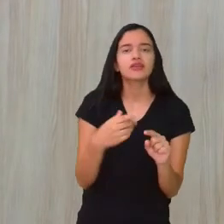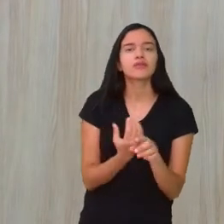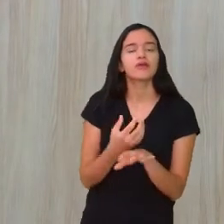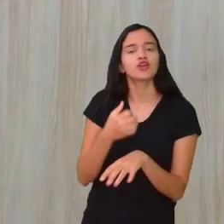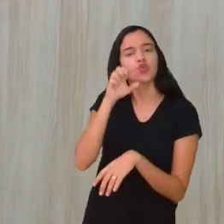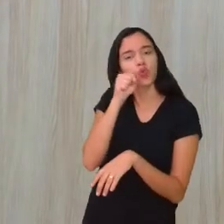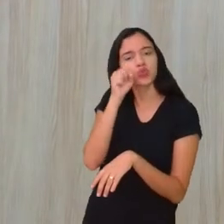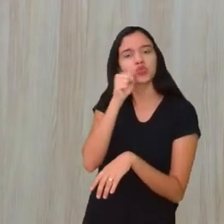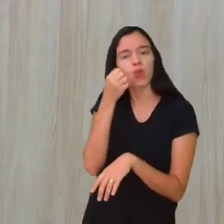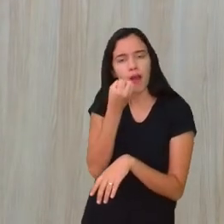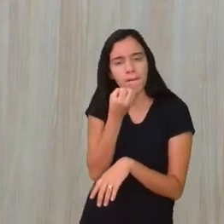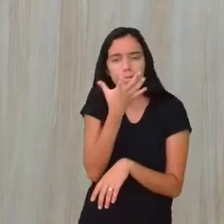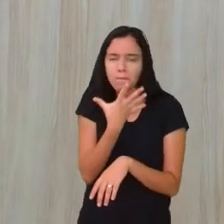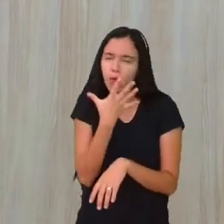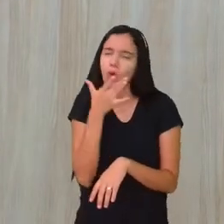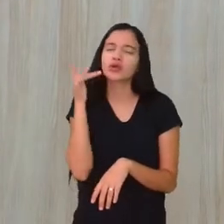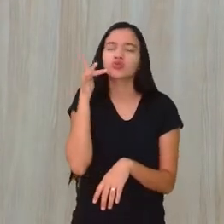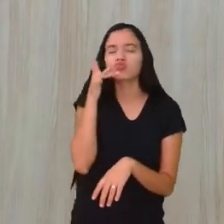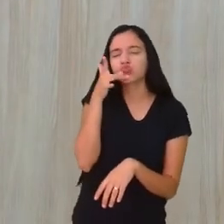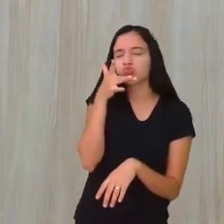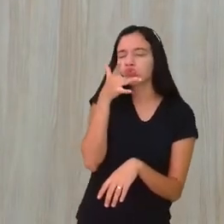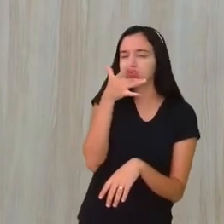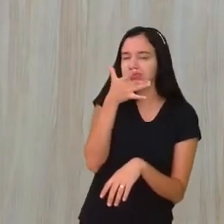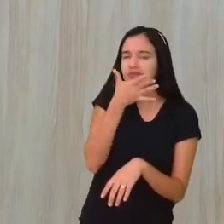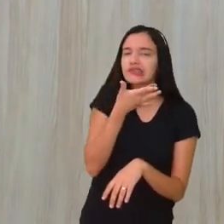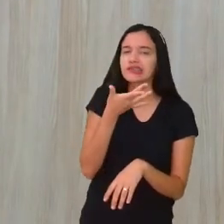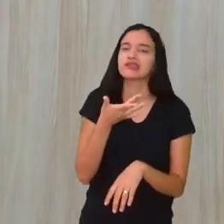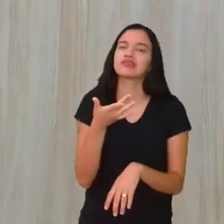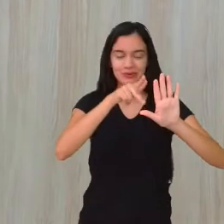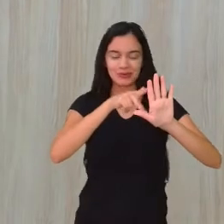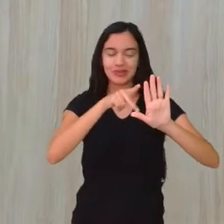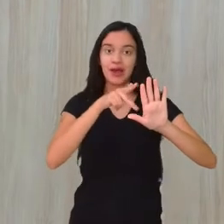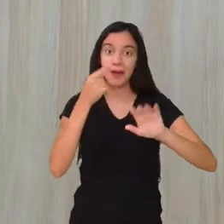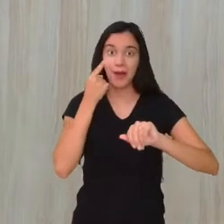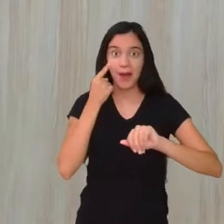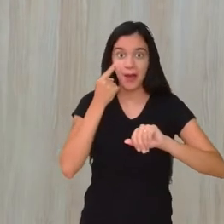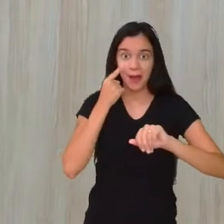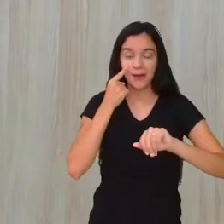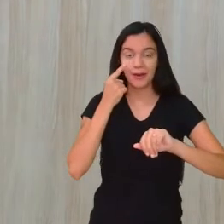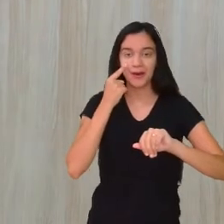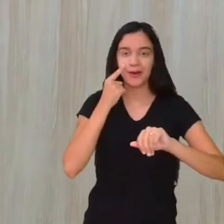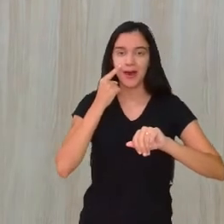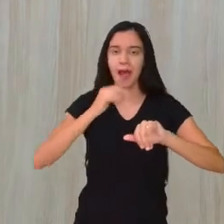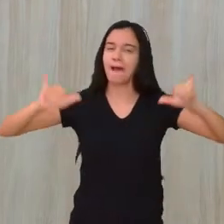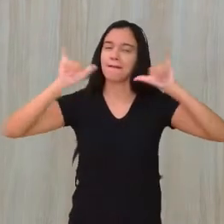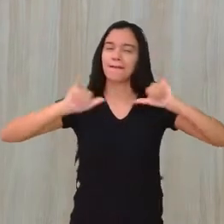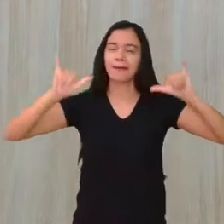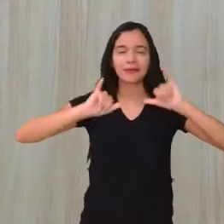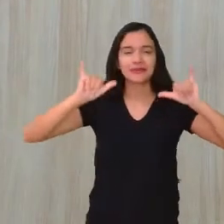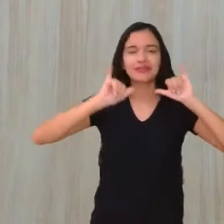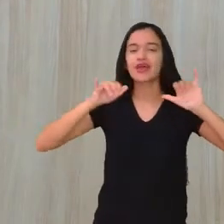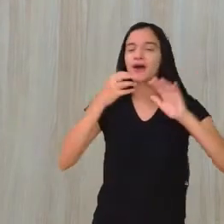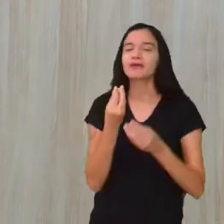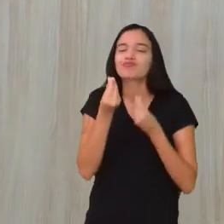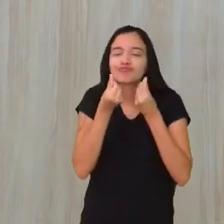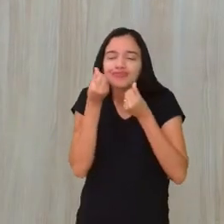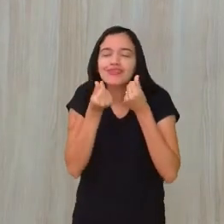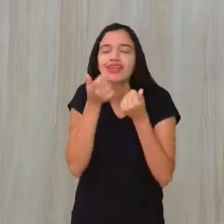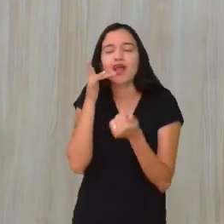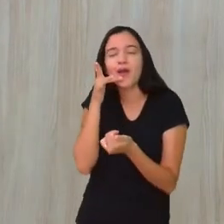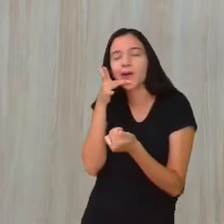origem associada ali à região que vem da região do México, até passando pela América Central, até